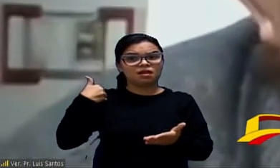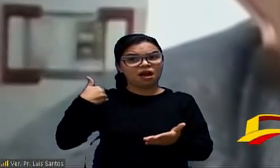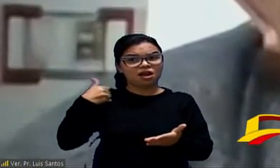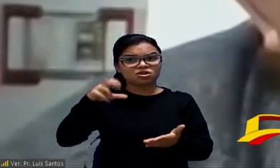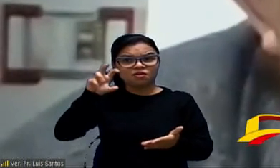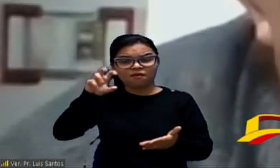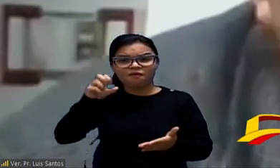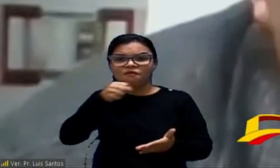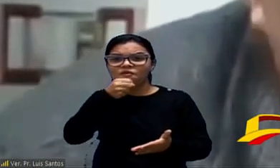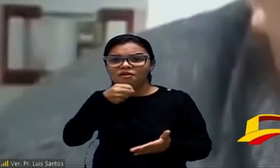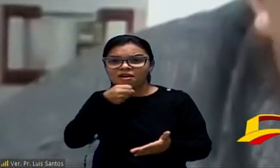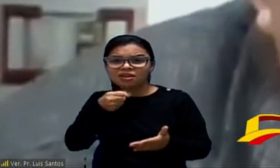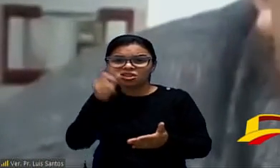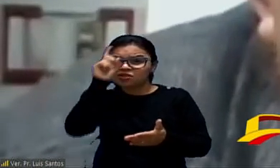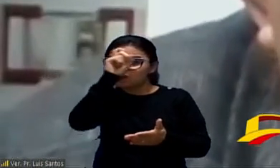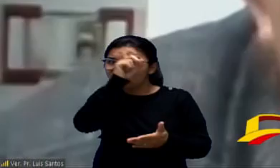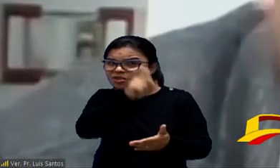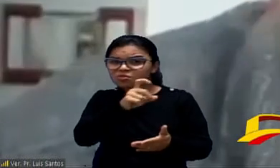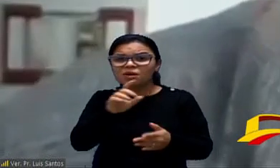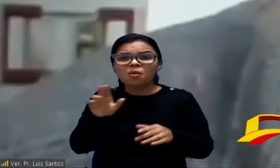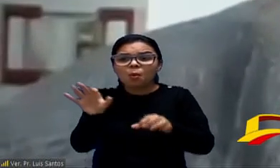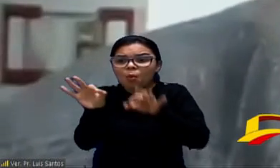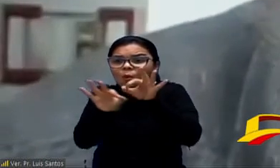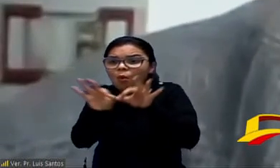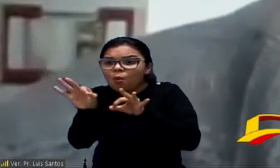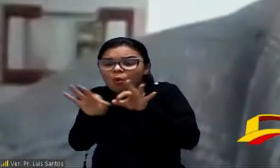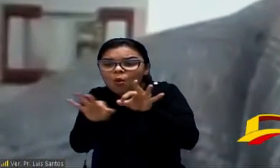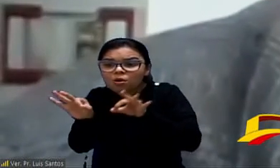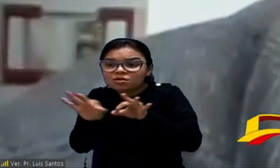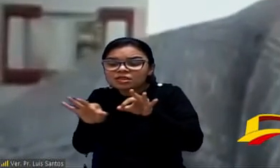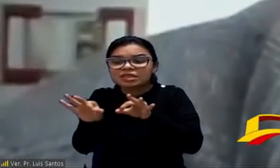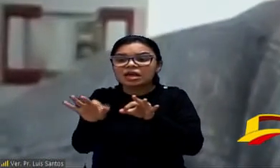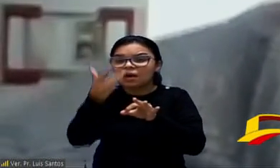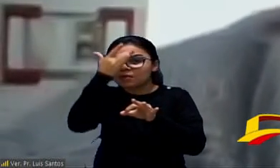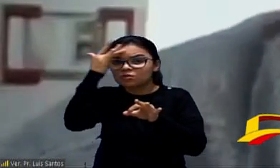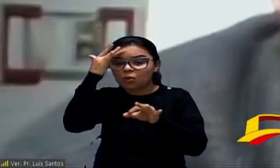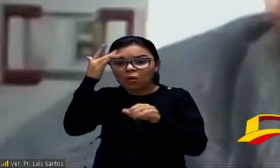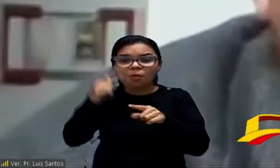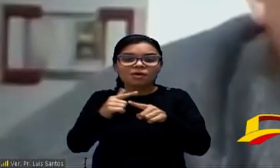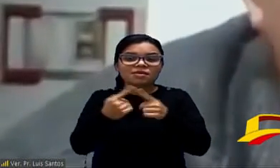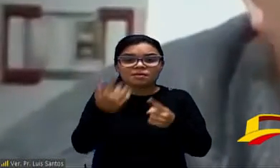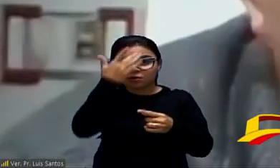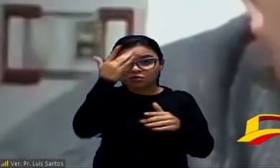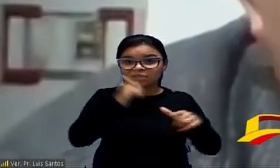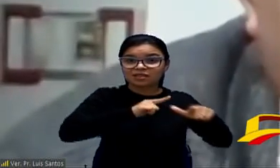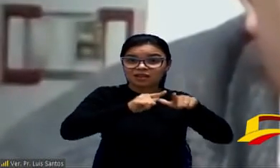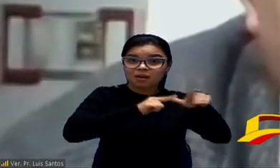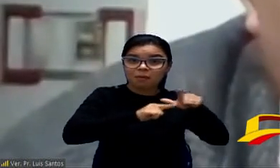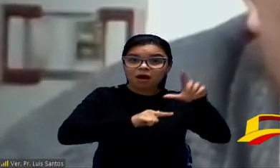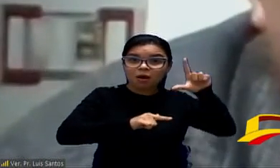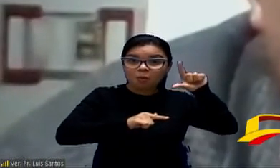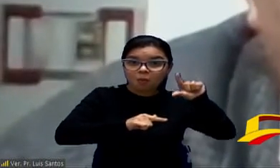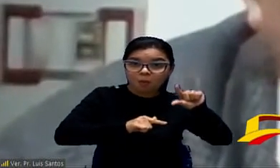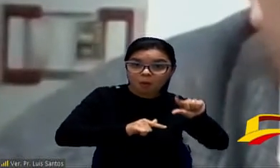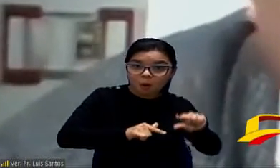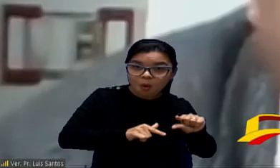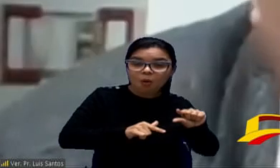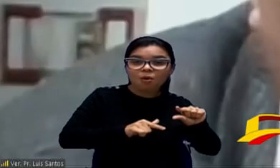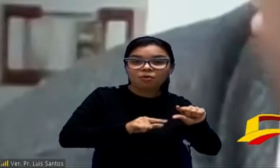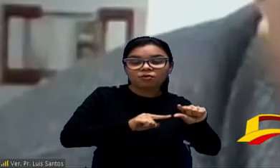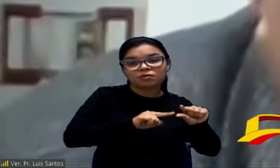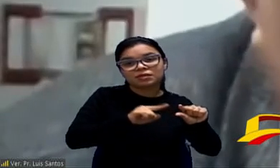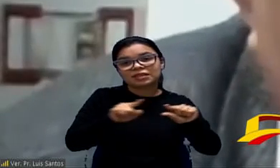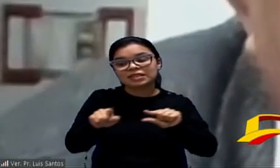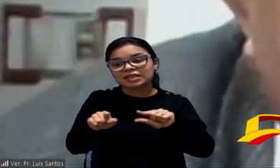um caixa eletrônico. Como não tem funcionários suficientes, eles geralmente são vítimas